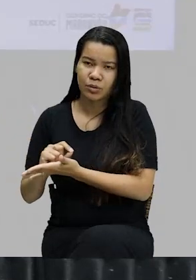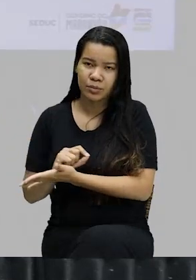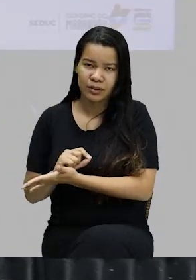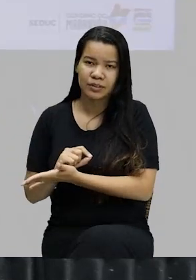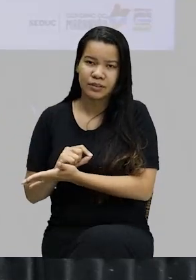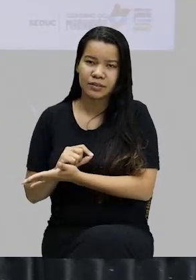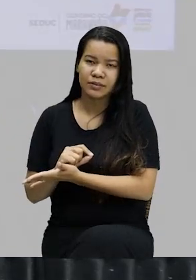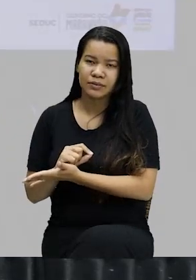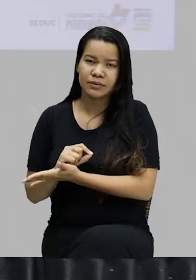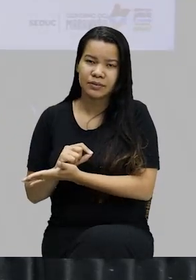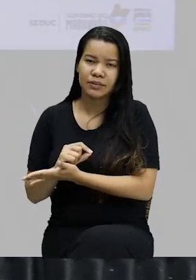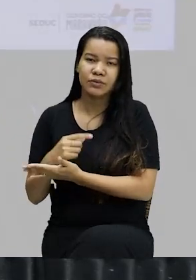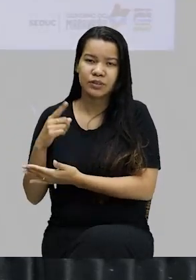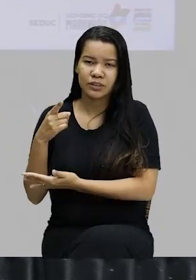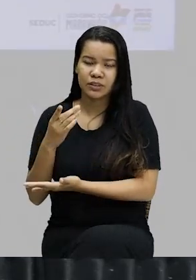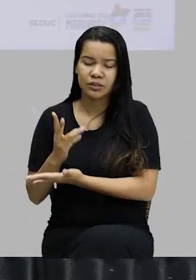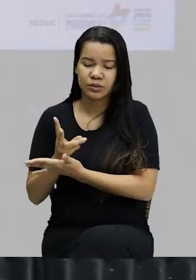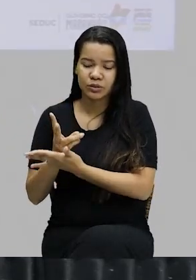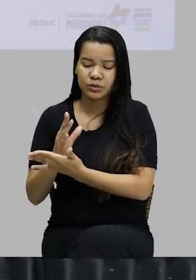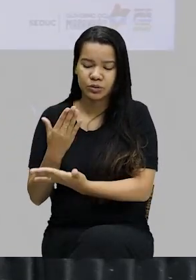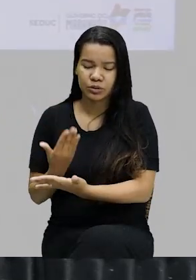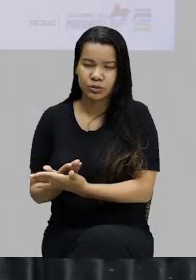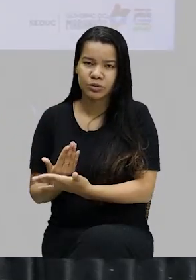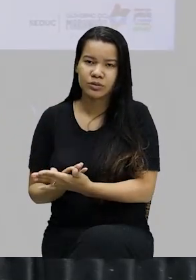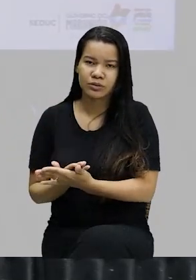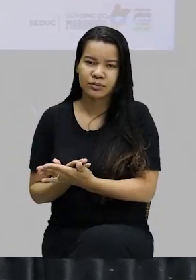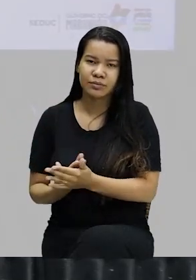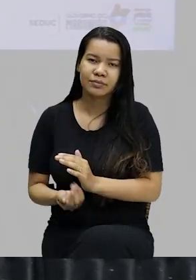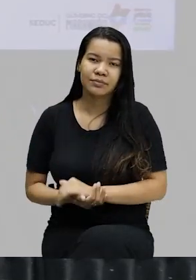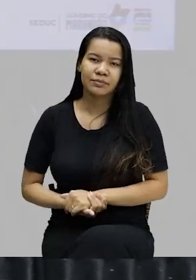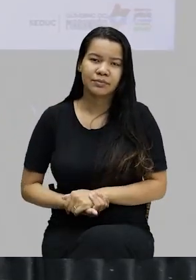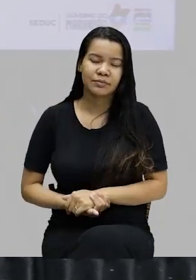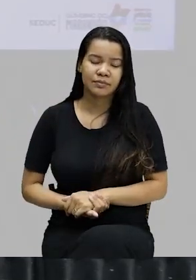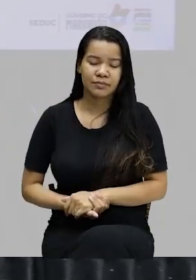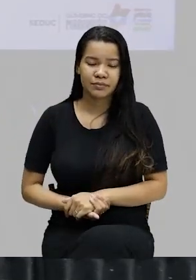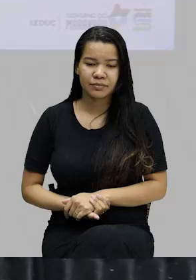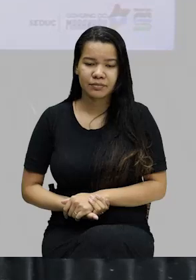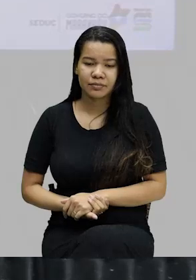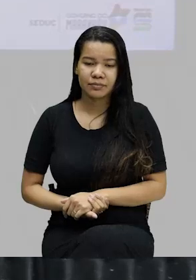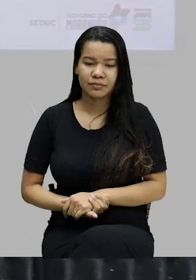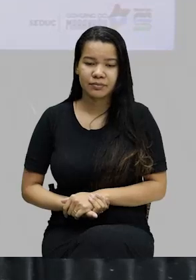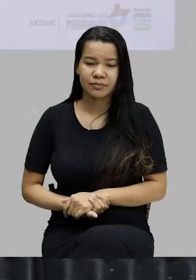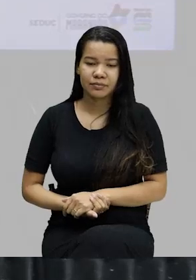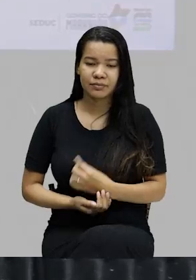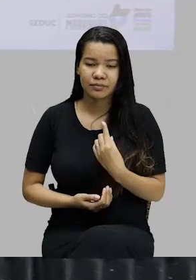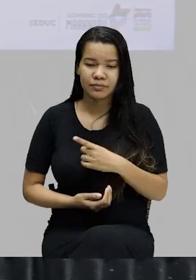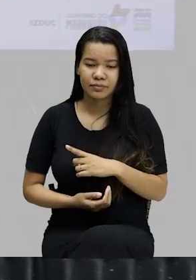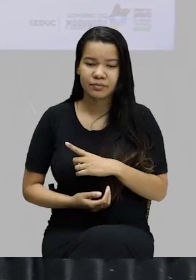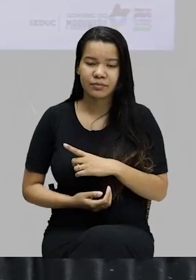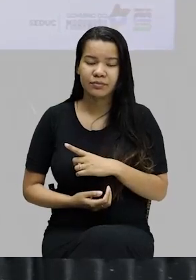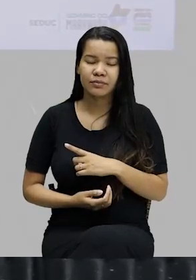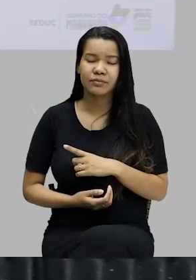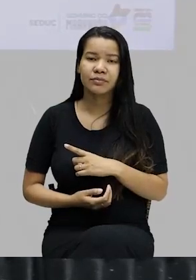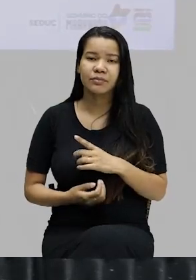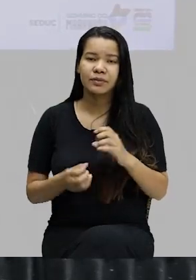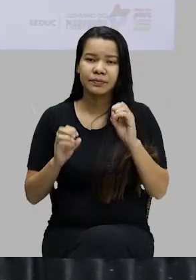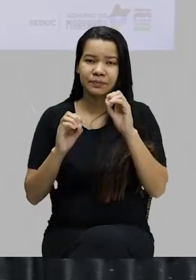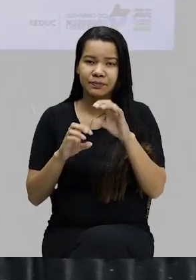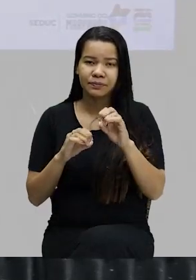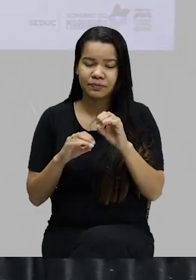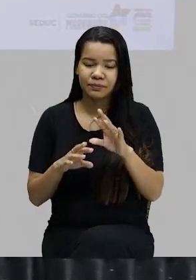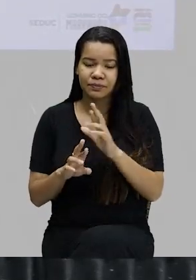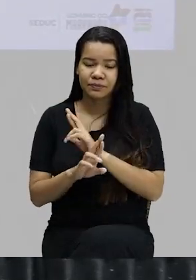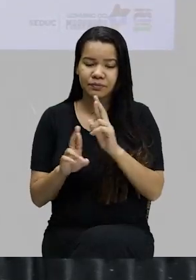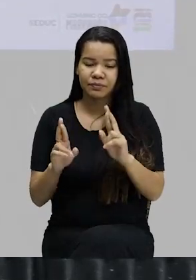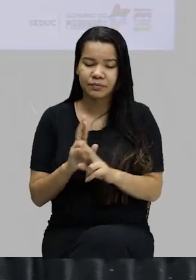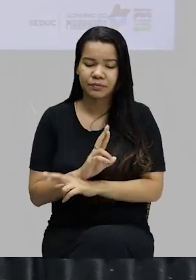para o seu caderno e você vai continuar com seus estudos. Beleza, turminha? Bom, estamos em uma série de aulas relacionadas ao